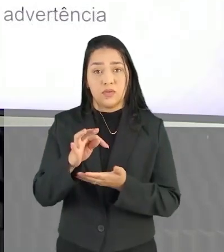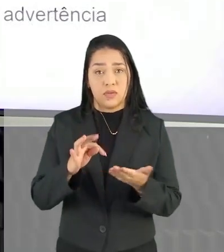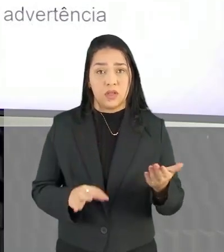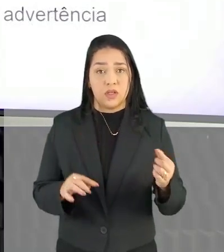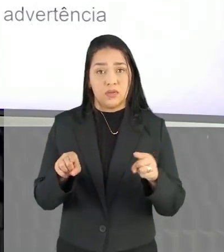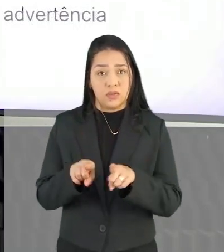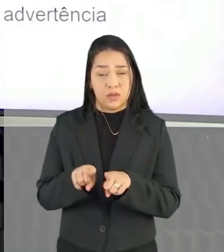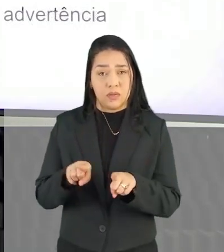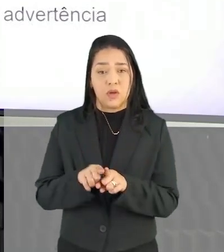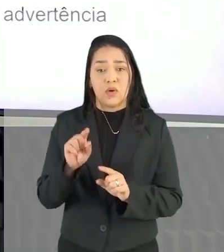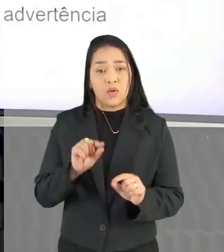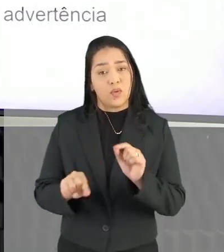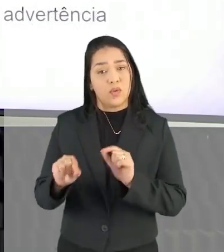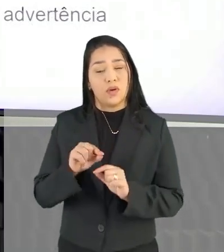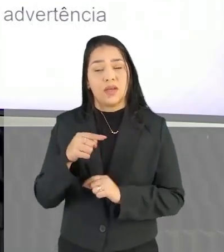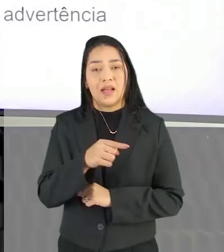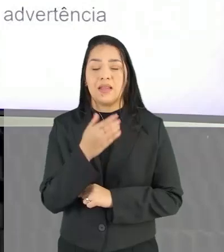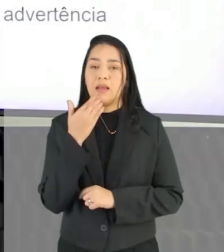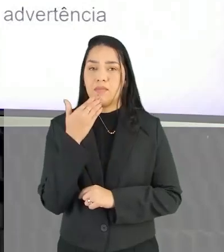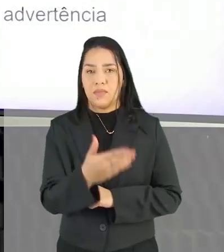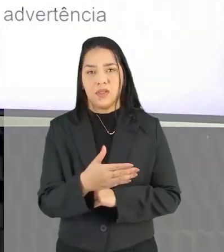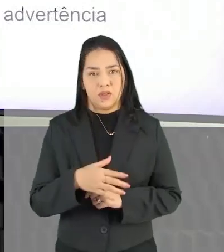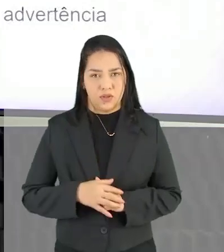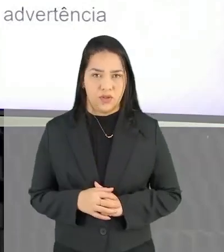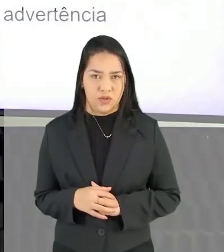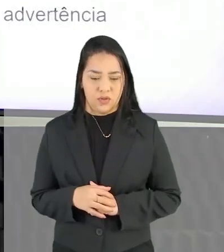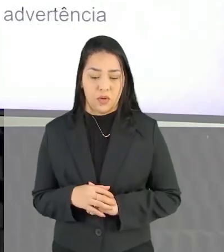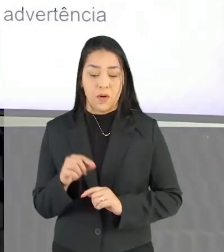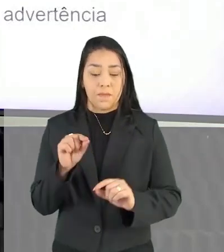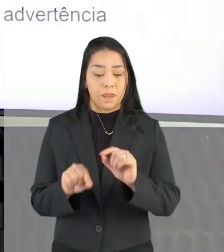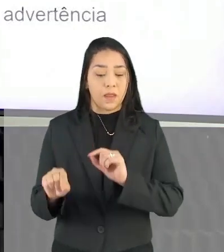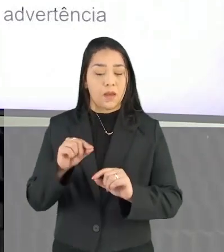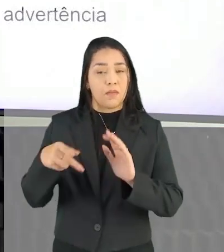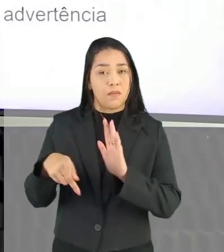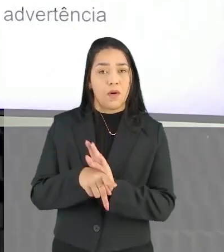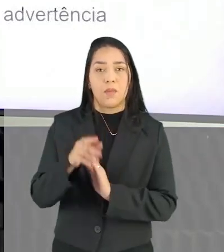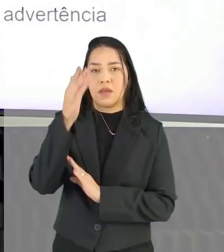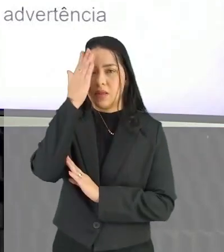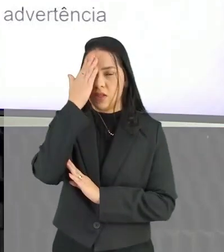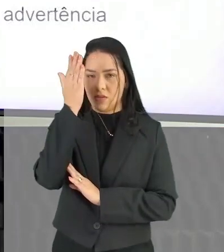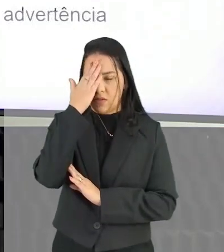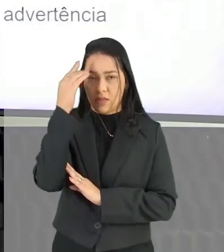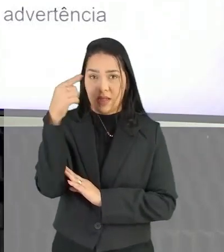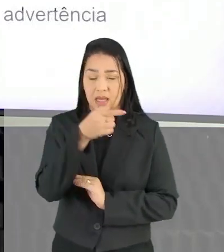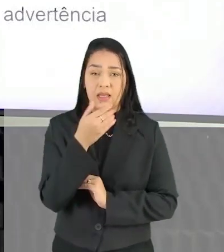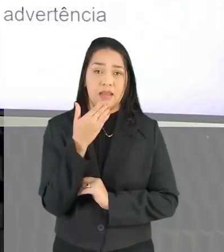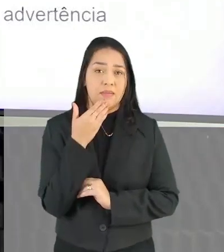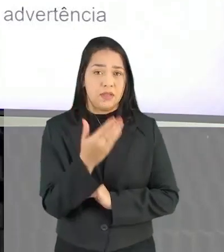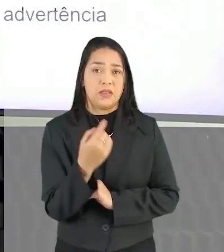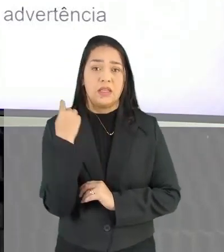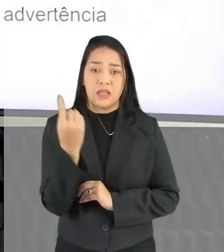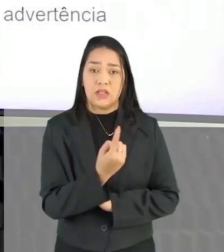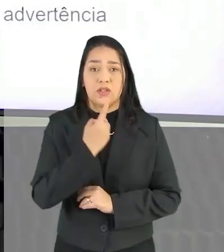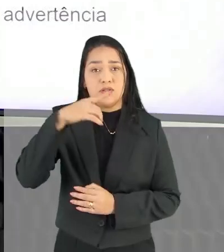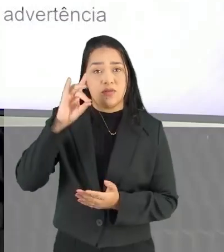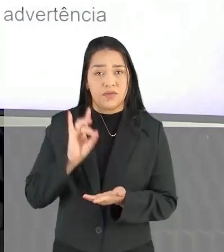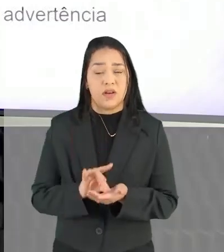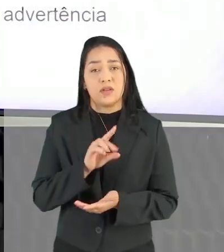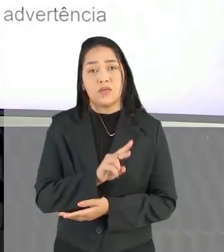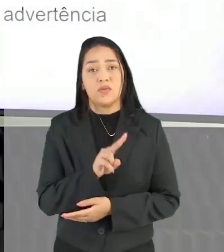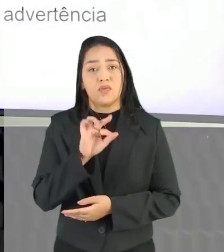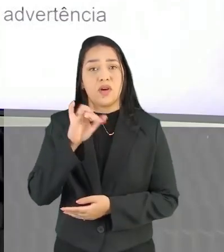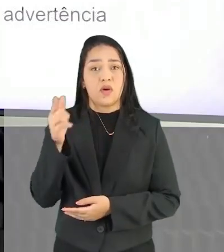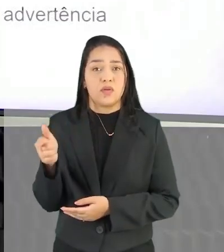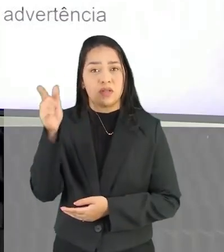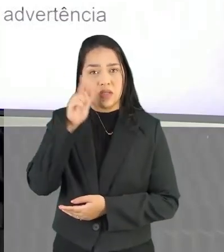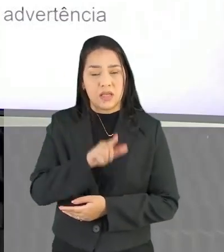e interpretar o que o enunciado está pedindo. A partir do entendimento do que o enunciado está pedindo, é que a gente, de fato, vai conseguir